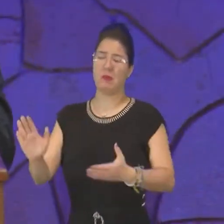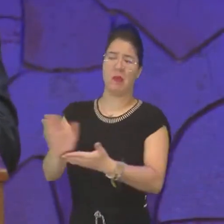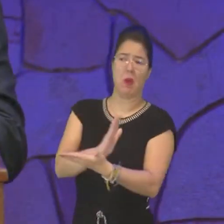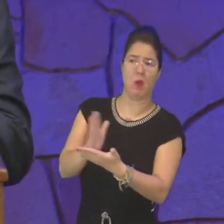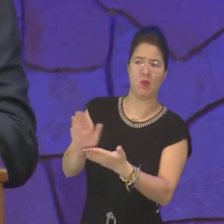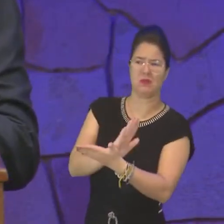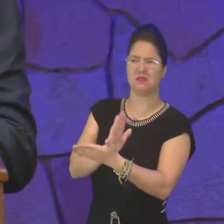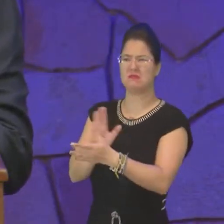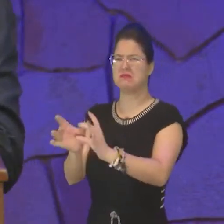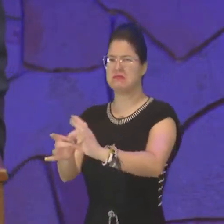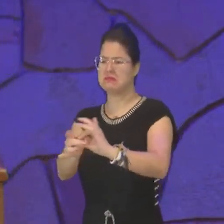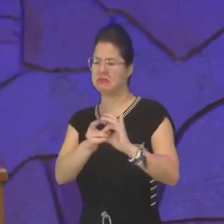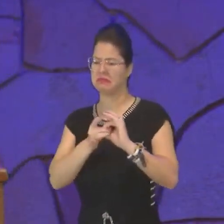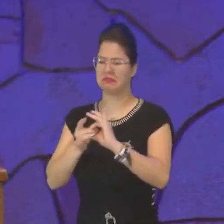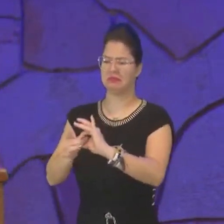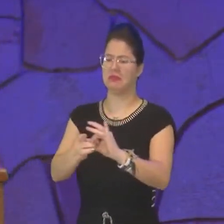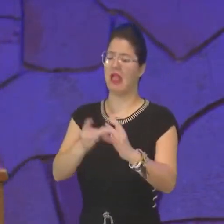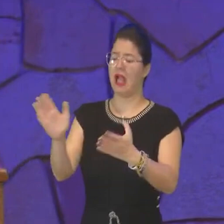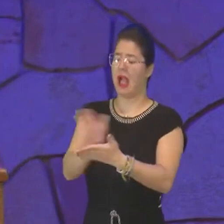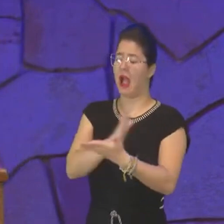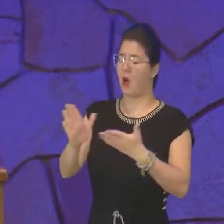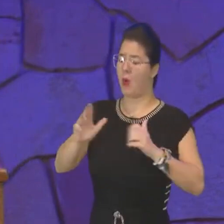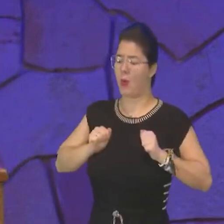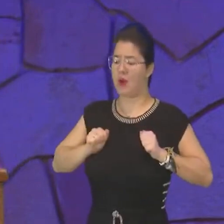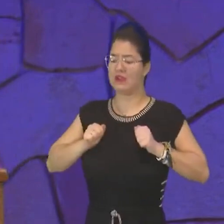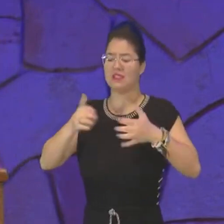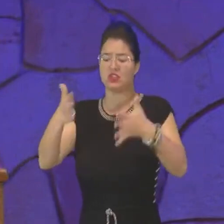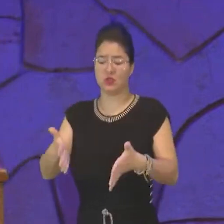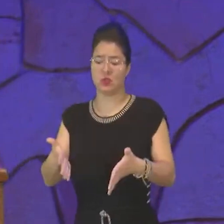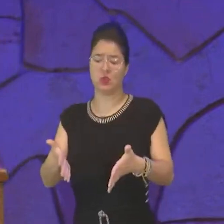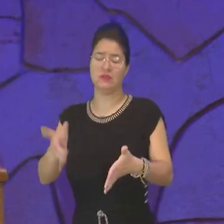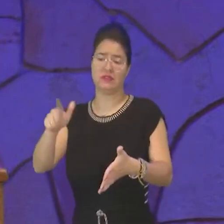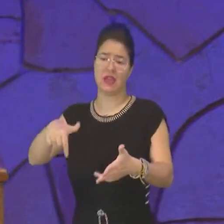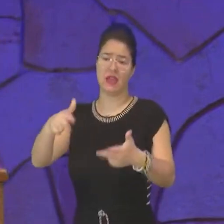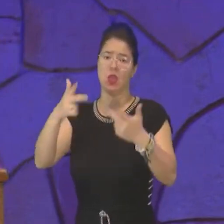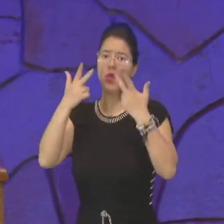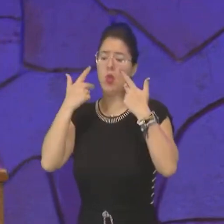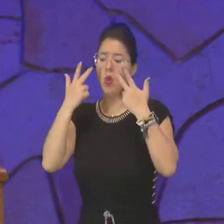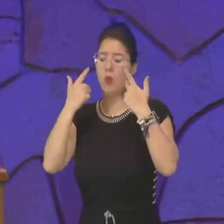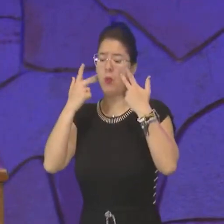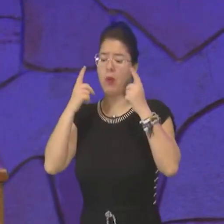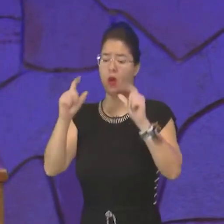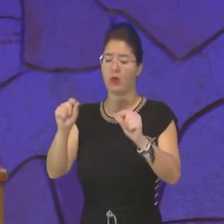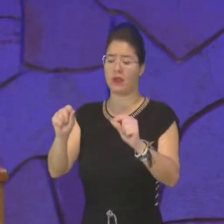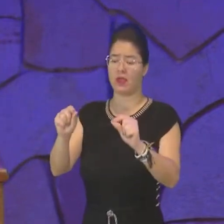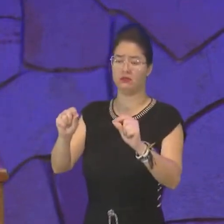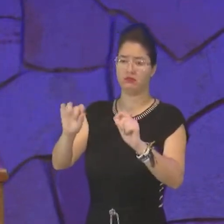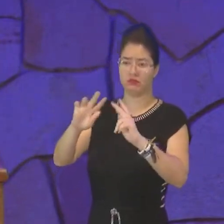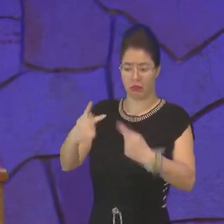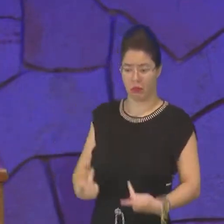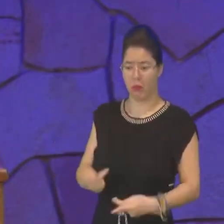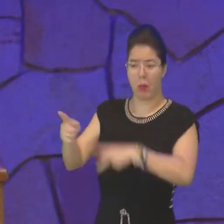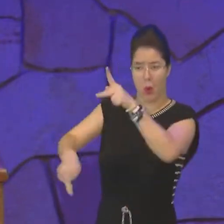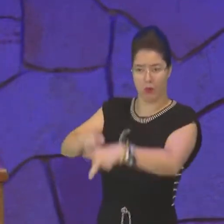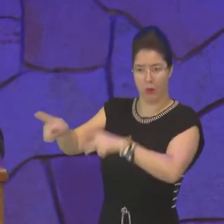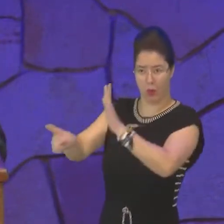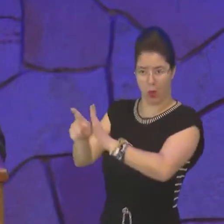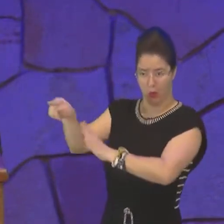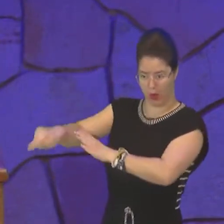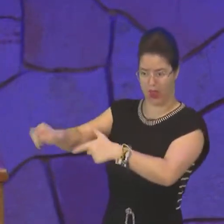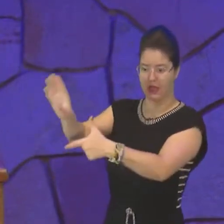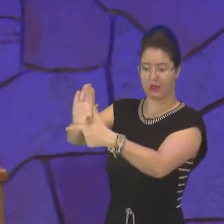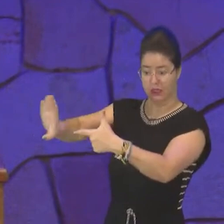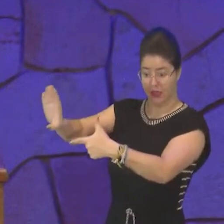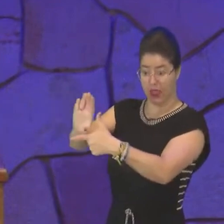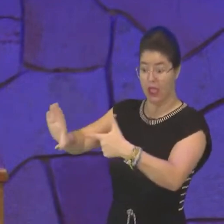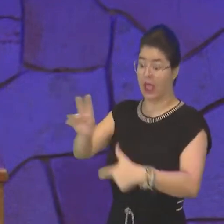alianças, algumas atitudes que eram muito comuns ao habitante da cidade de Corinto. E